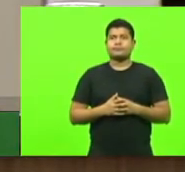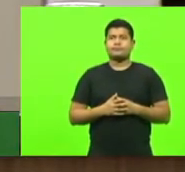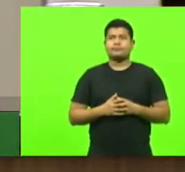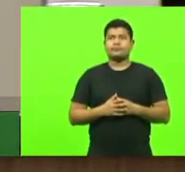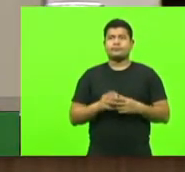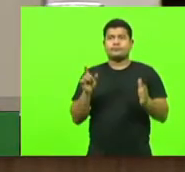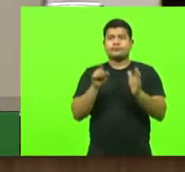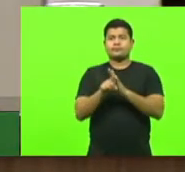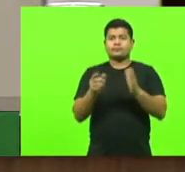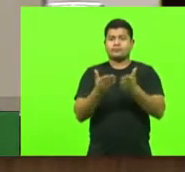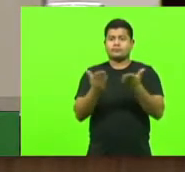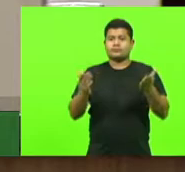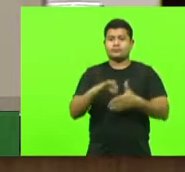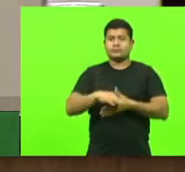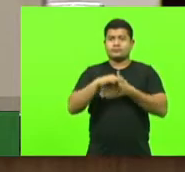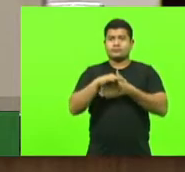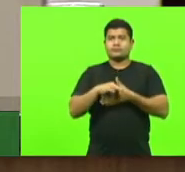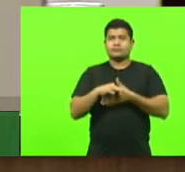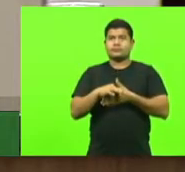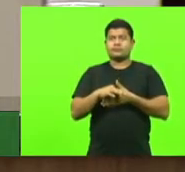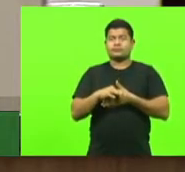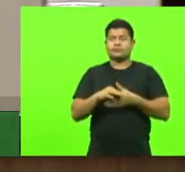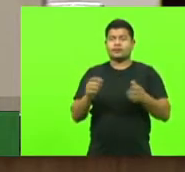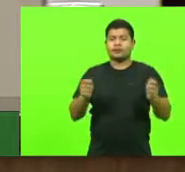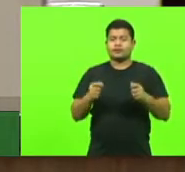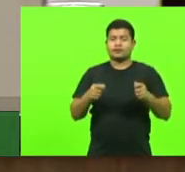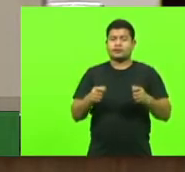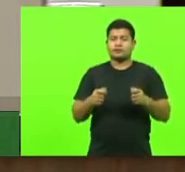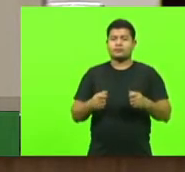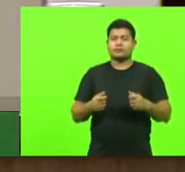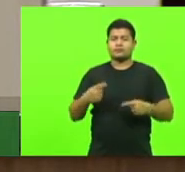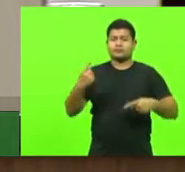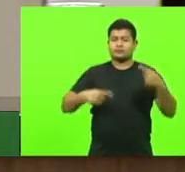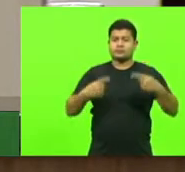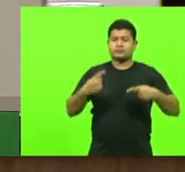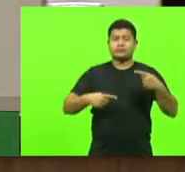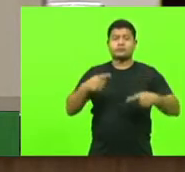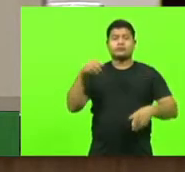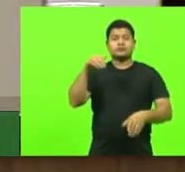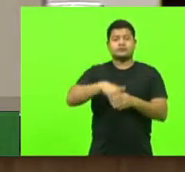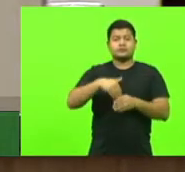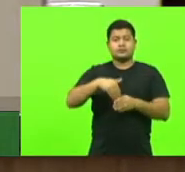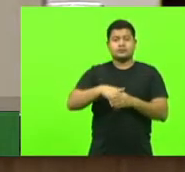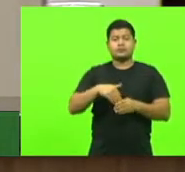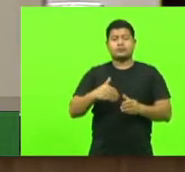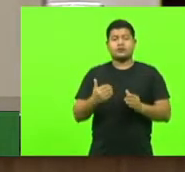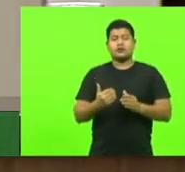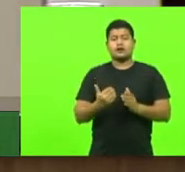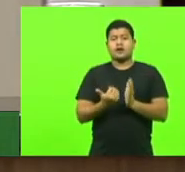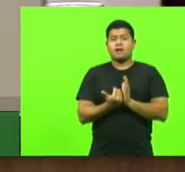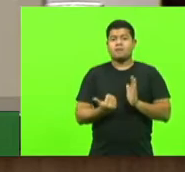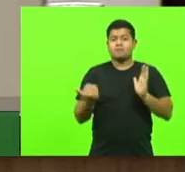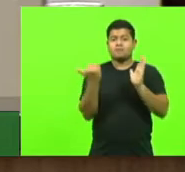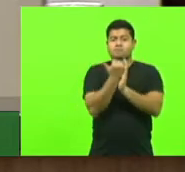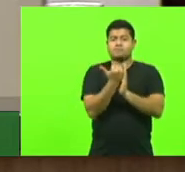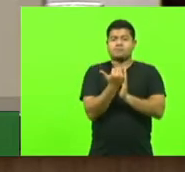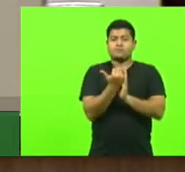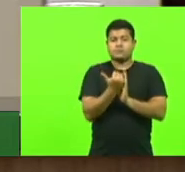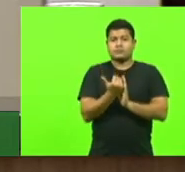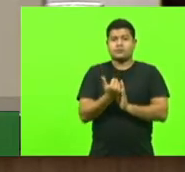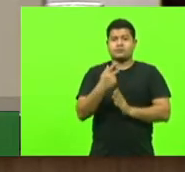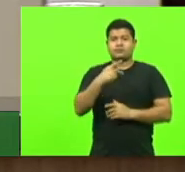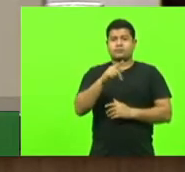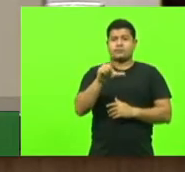Consulto, senhores líderes, se podemos apreciar, discutir e votar esta pauta. PL